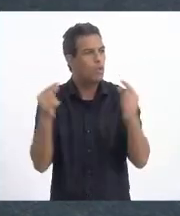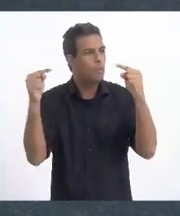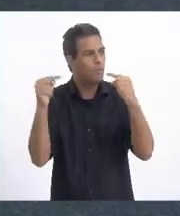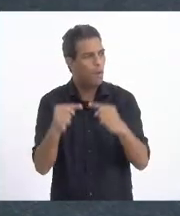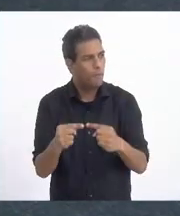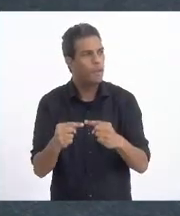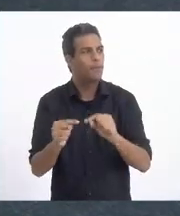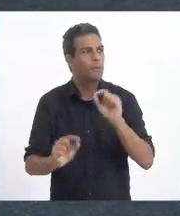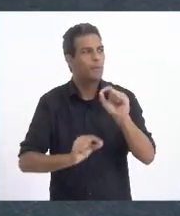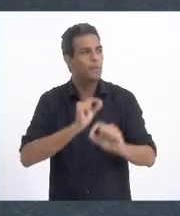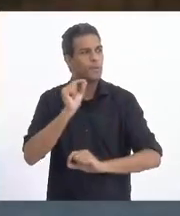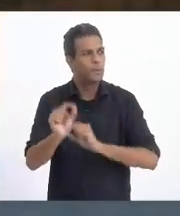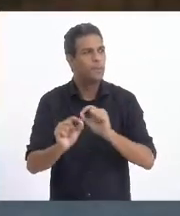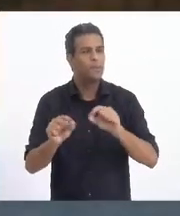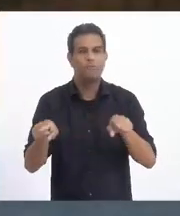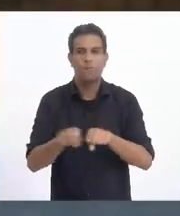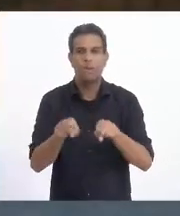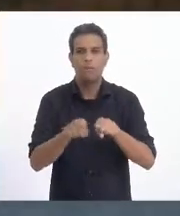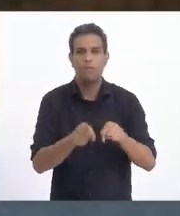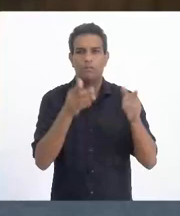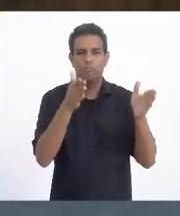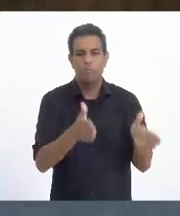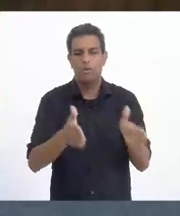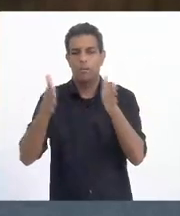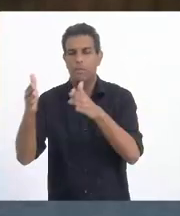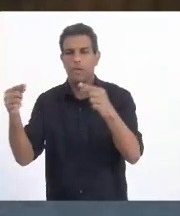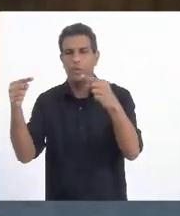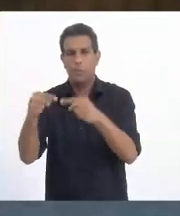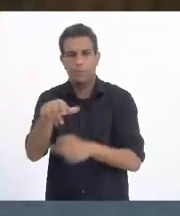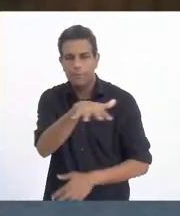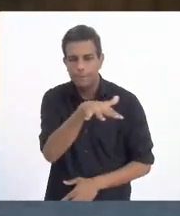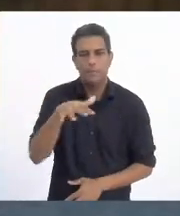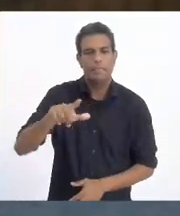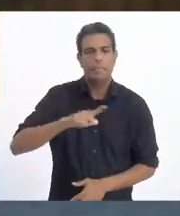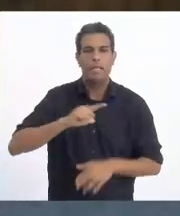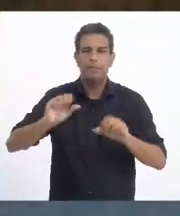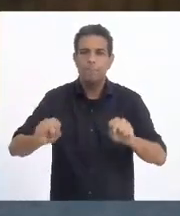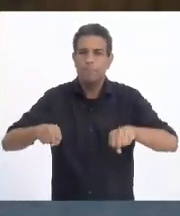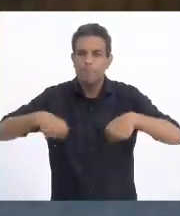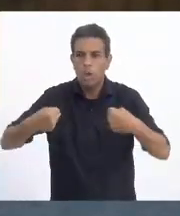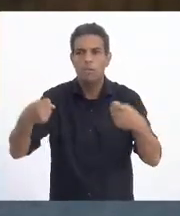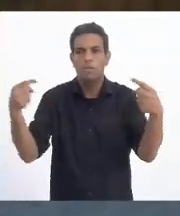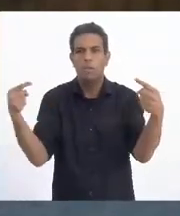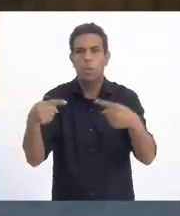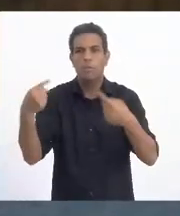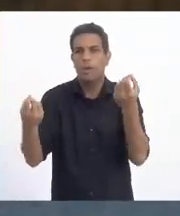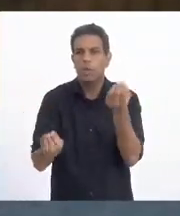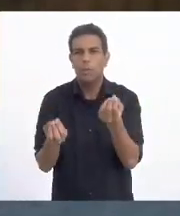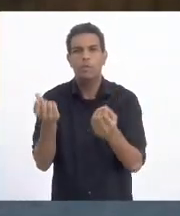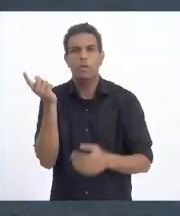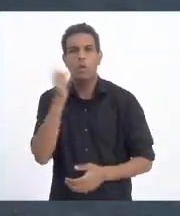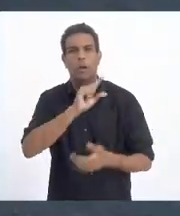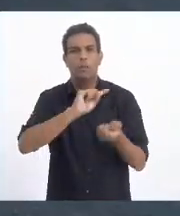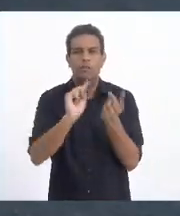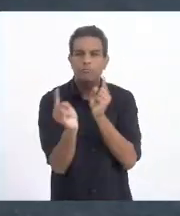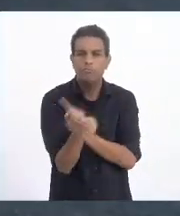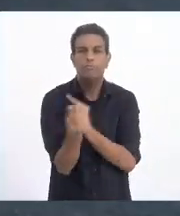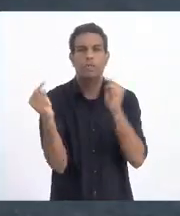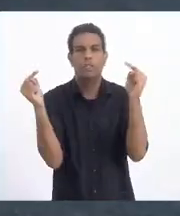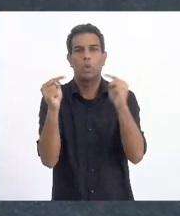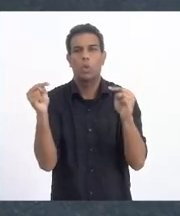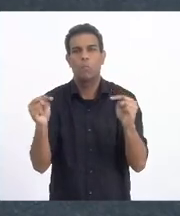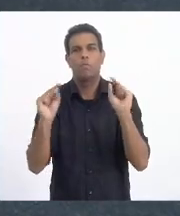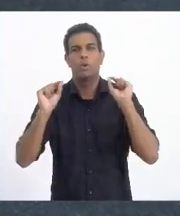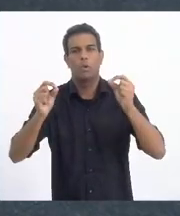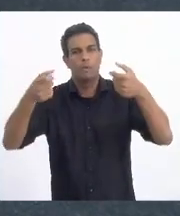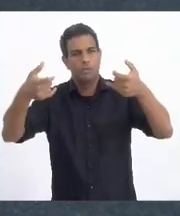hoje, tanto de um lado quanto do outro, e aos senhores que têm a possibilidade de inverter o que foi feito. Eu